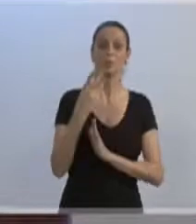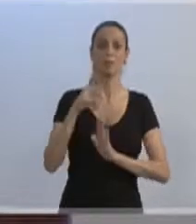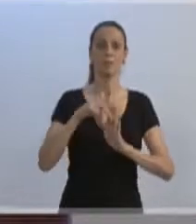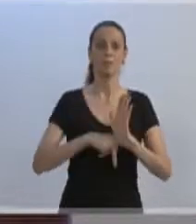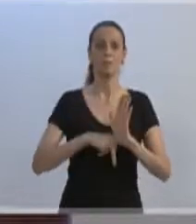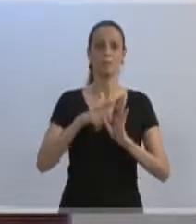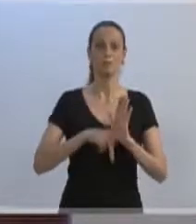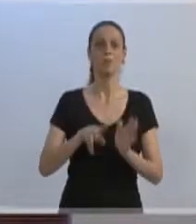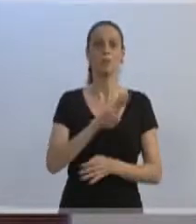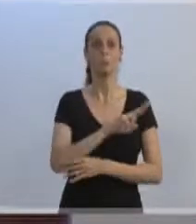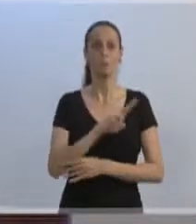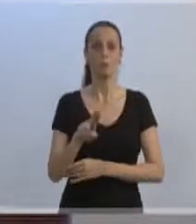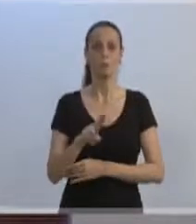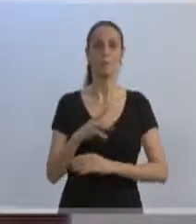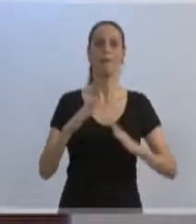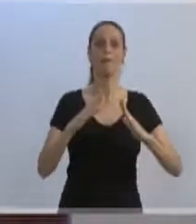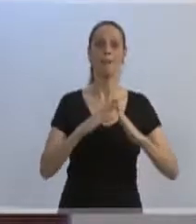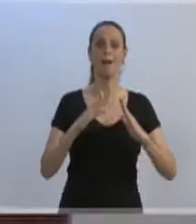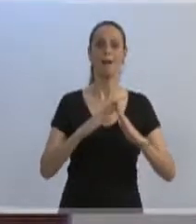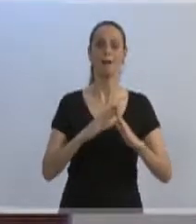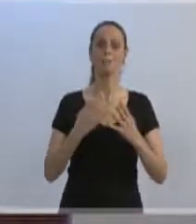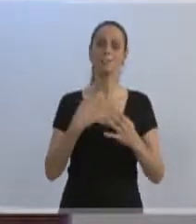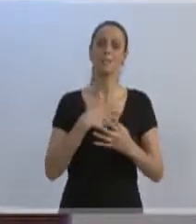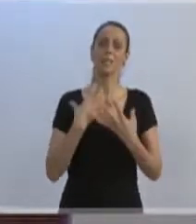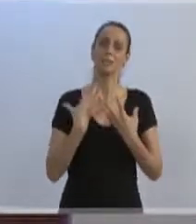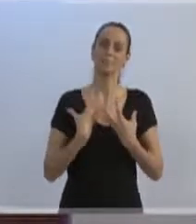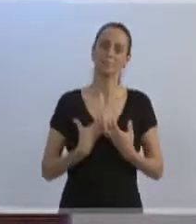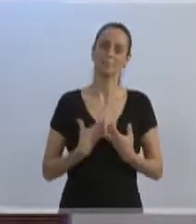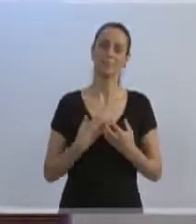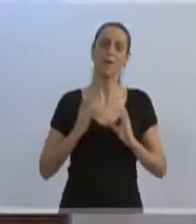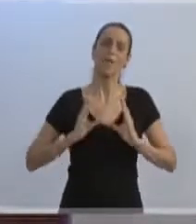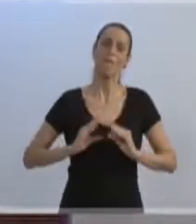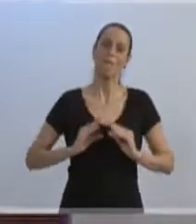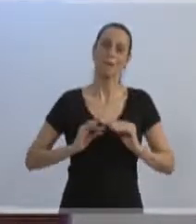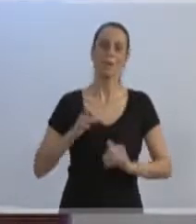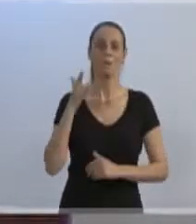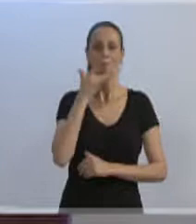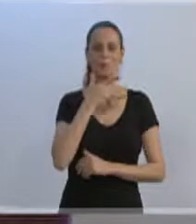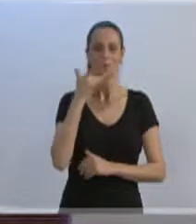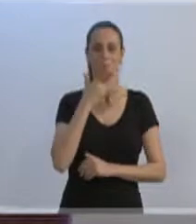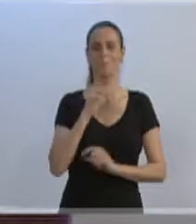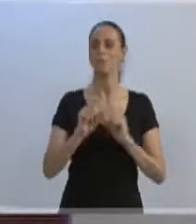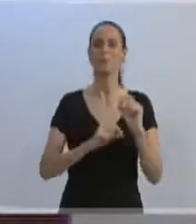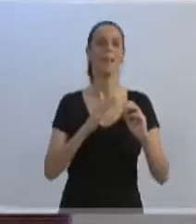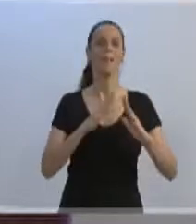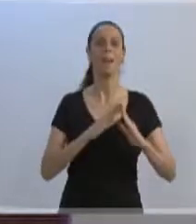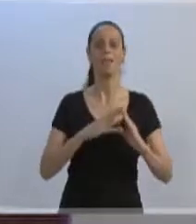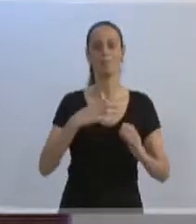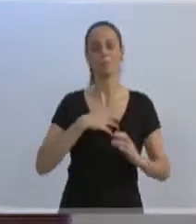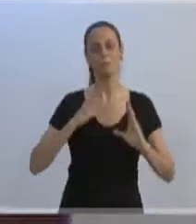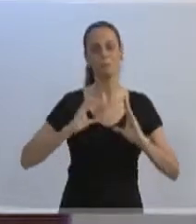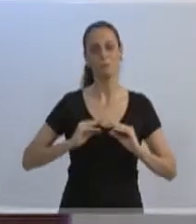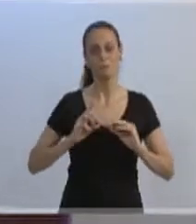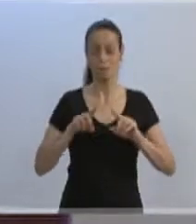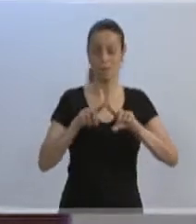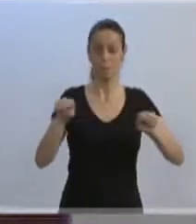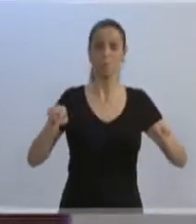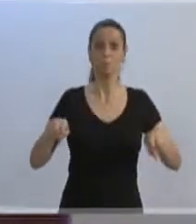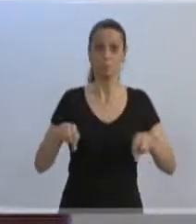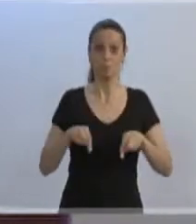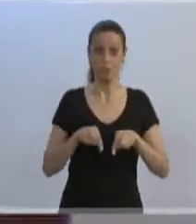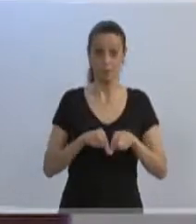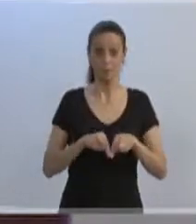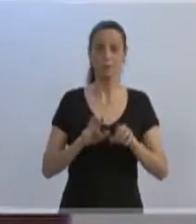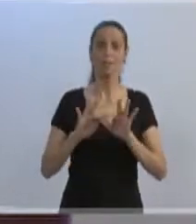chamado casa do aconchego e o que é a casa do aconchego é um espaço para